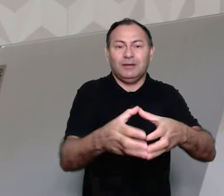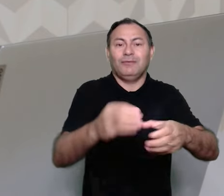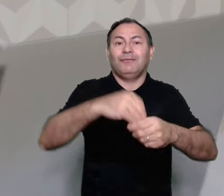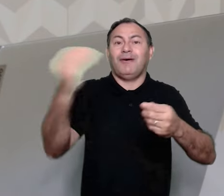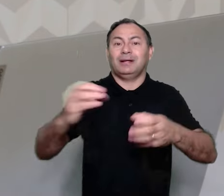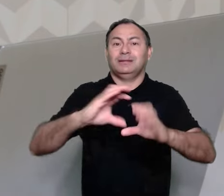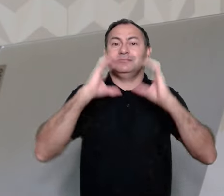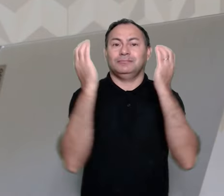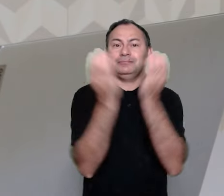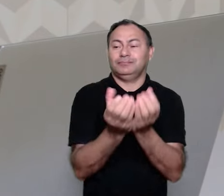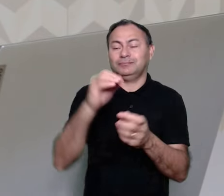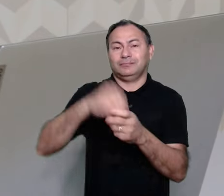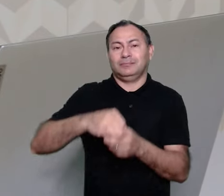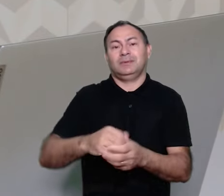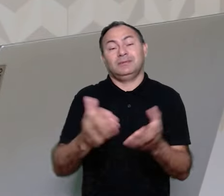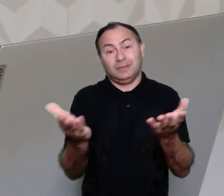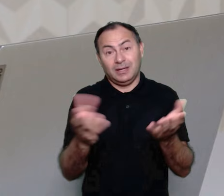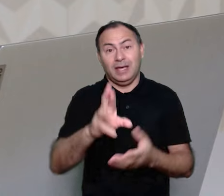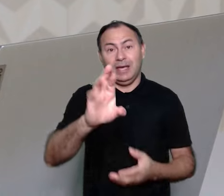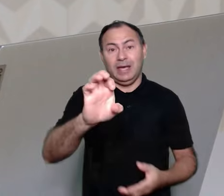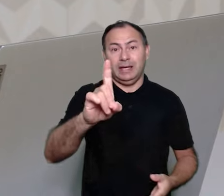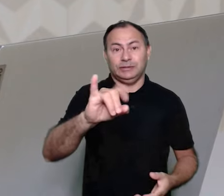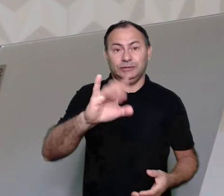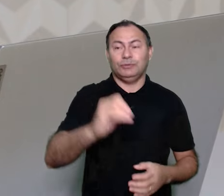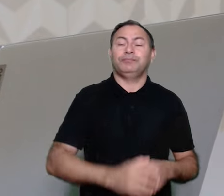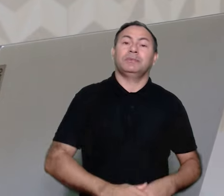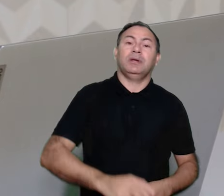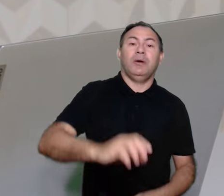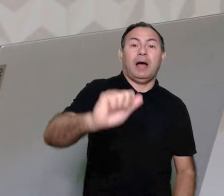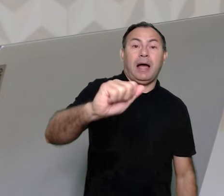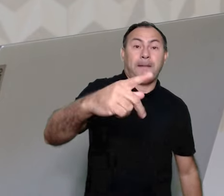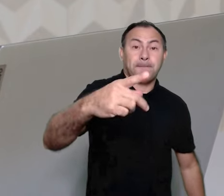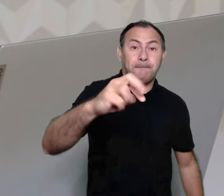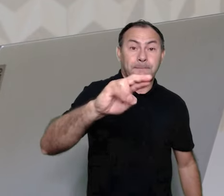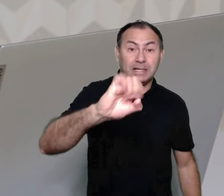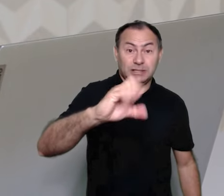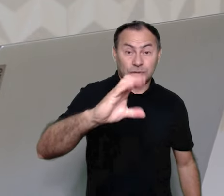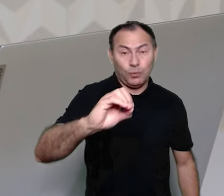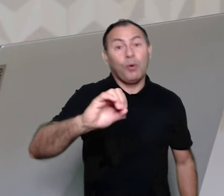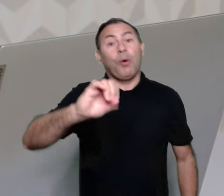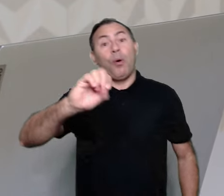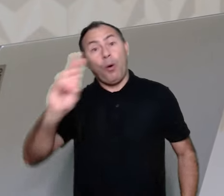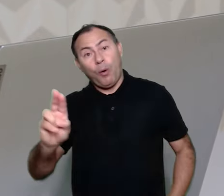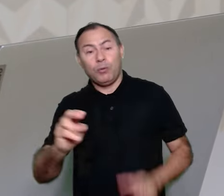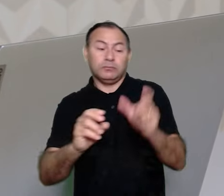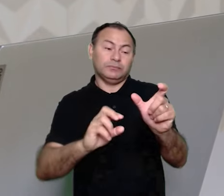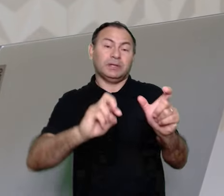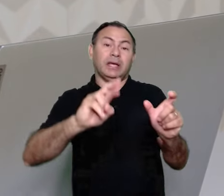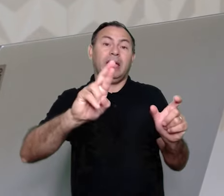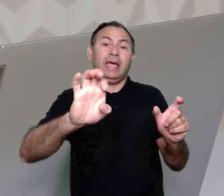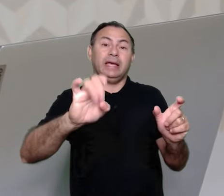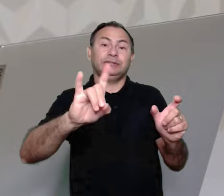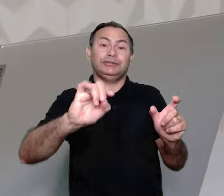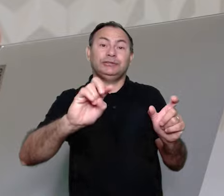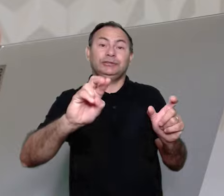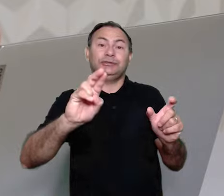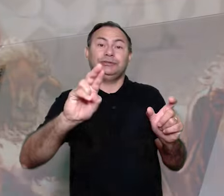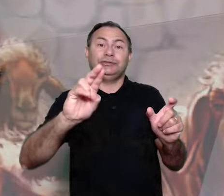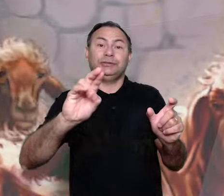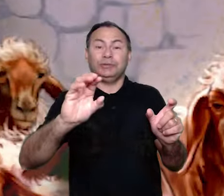né? Estão fora do seu redil. Então, aprisco ou redil é também como se fosse